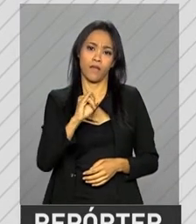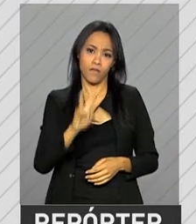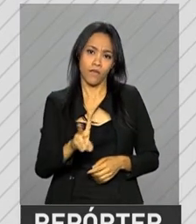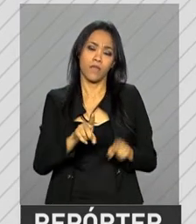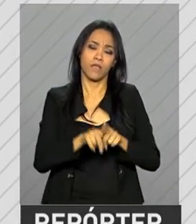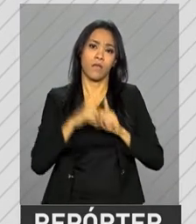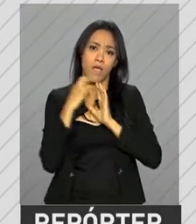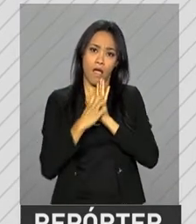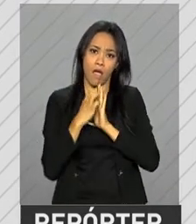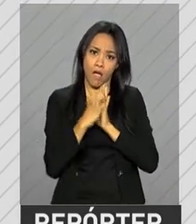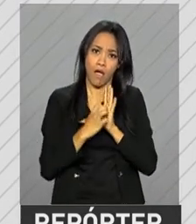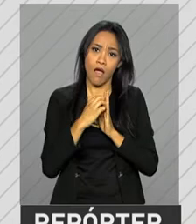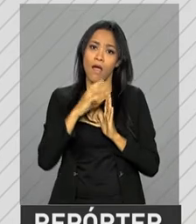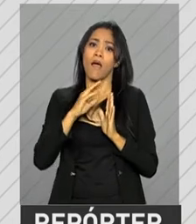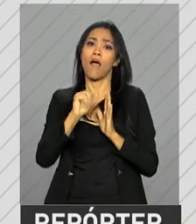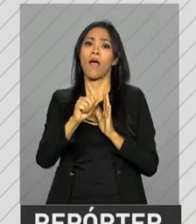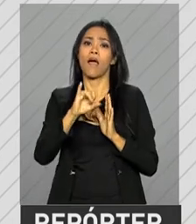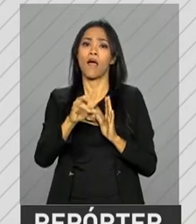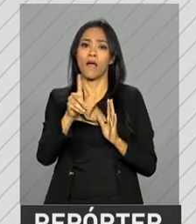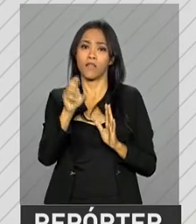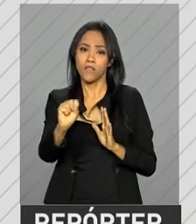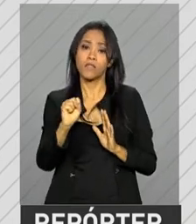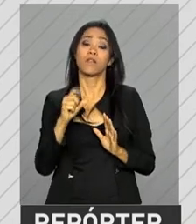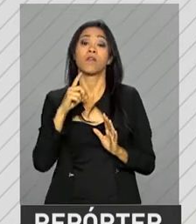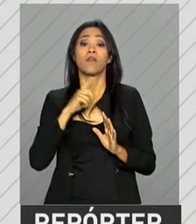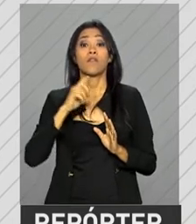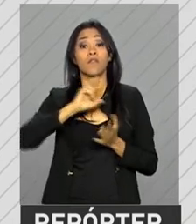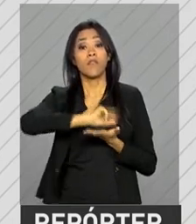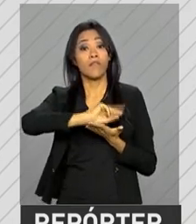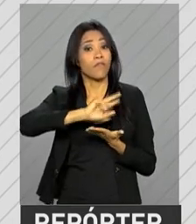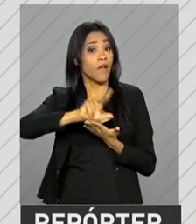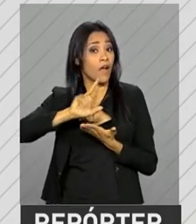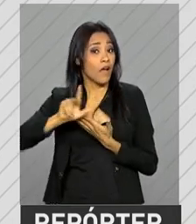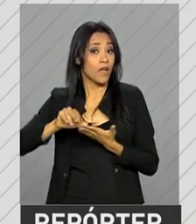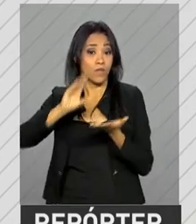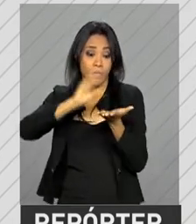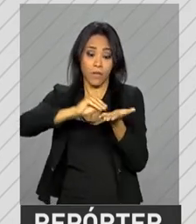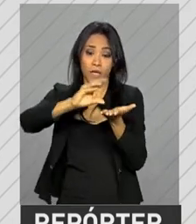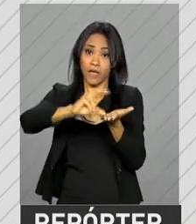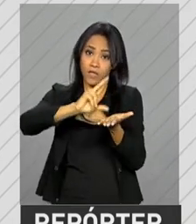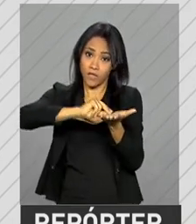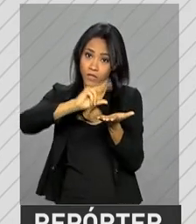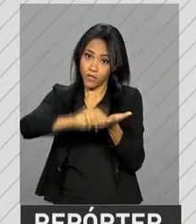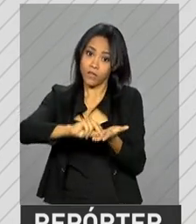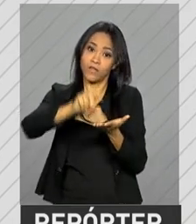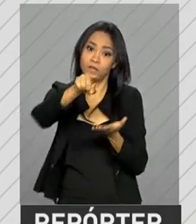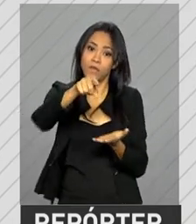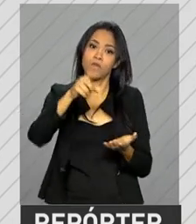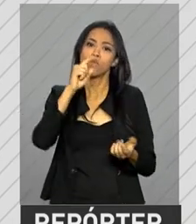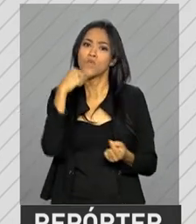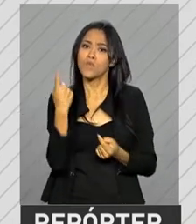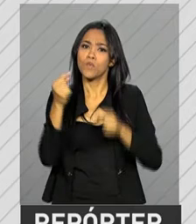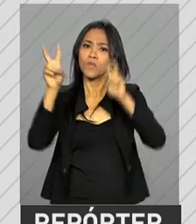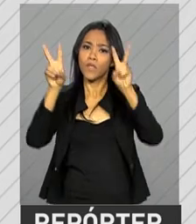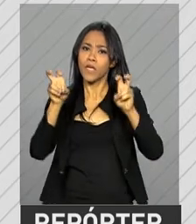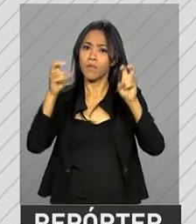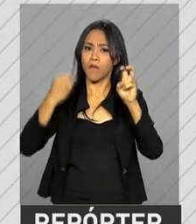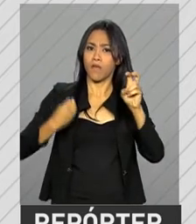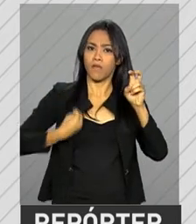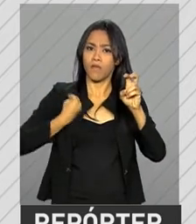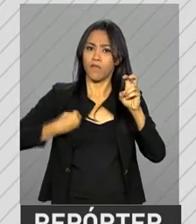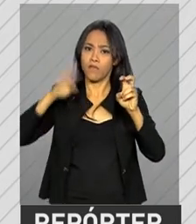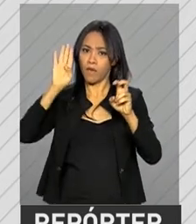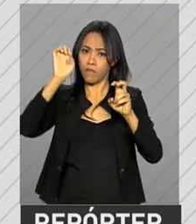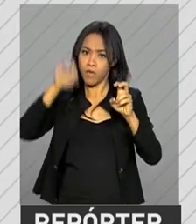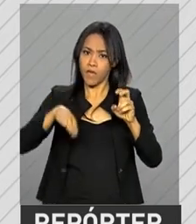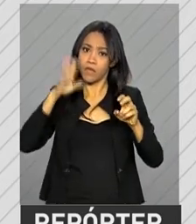atenção à saúde, o Ministério lançou vários aplicativos. Um deles é o Viva Bem, onde é possível acompanhar